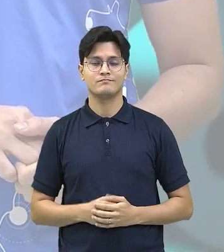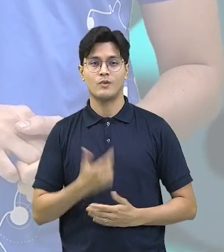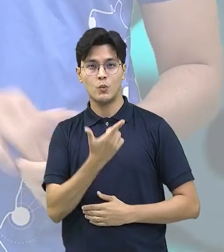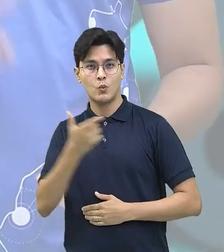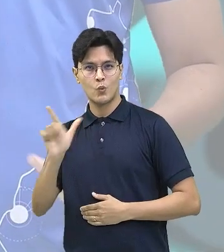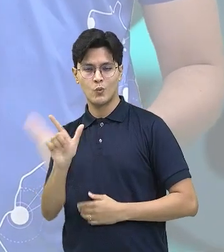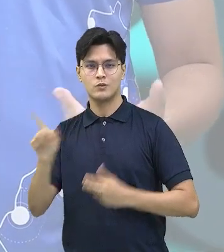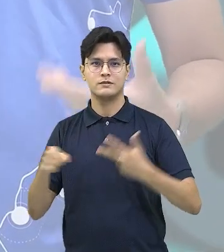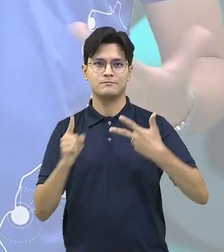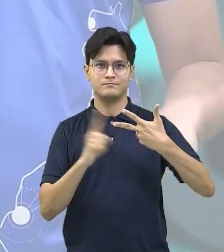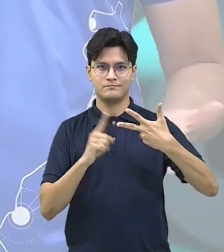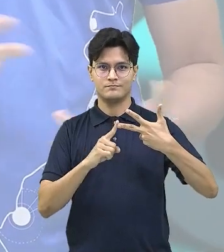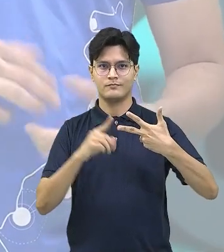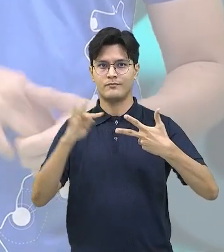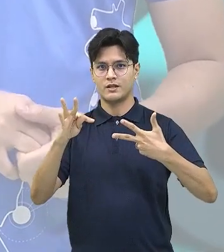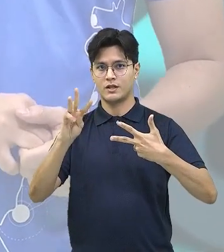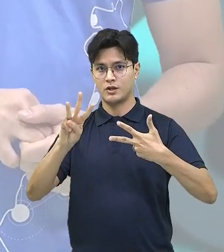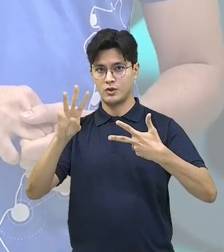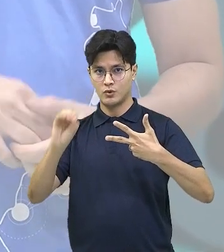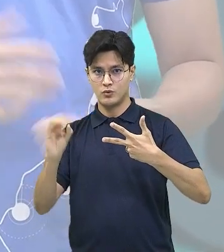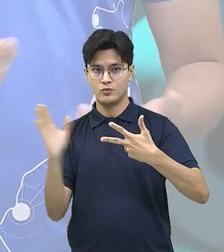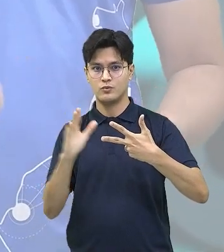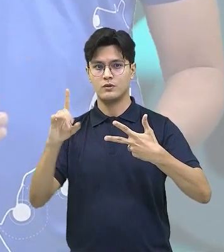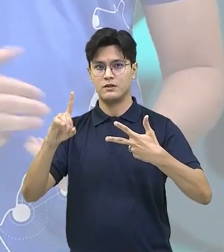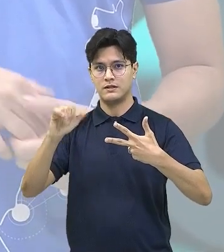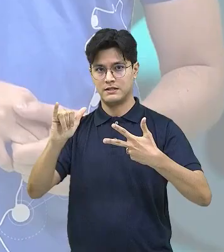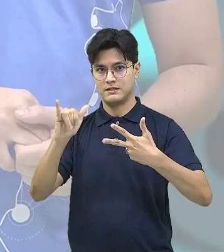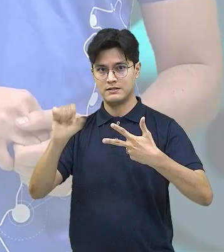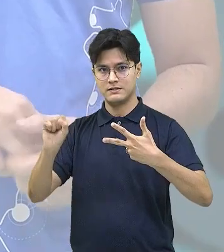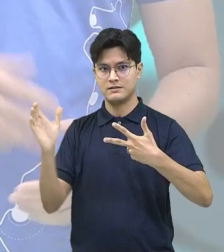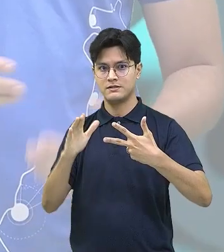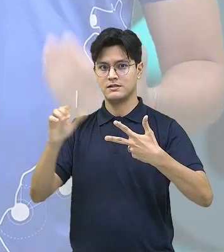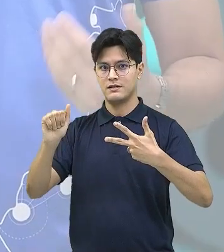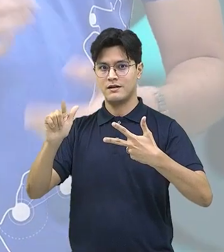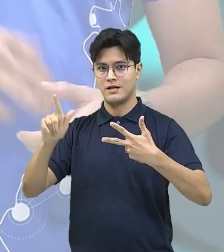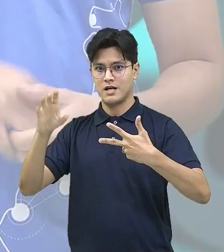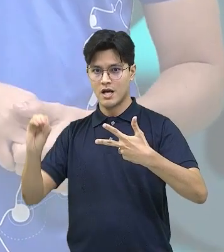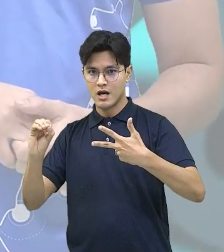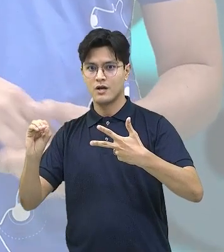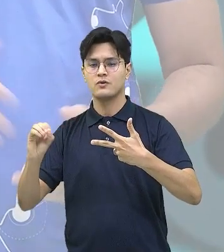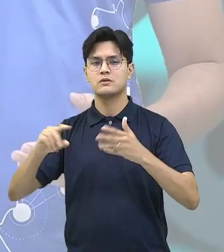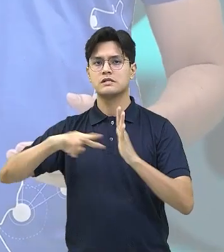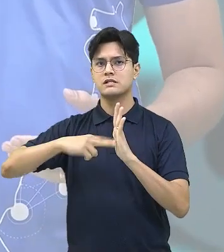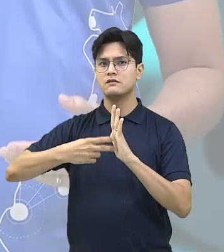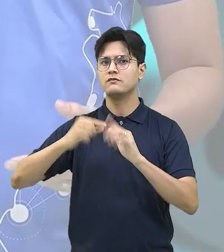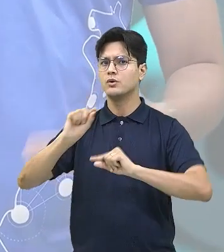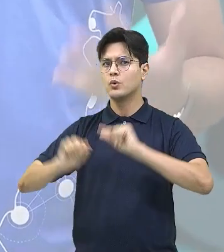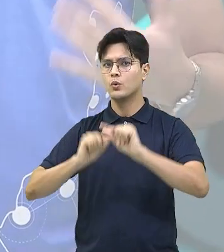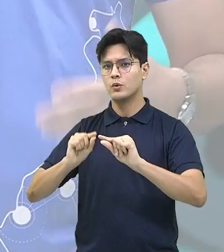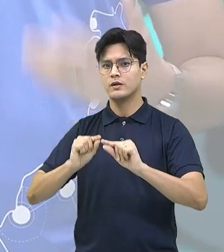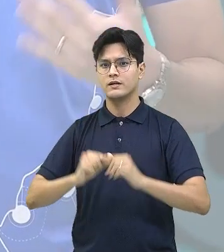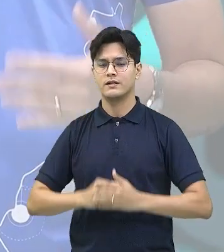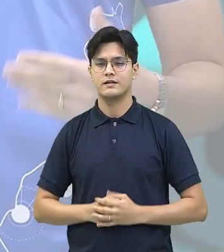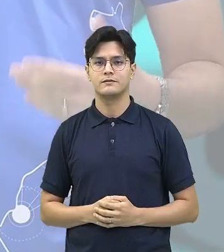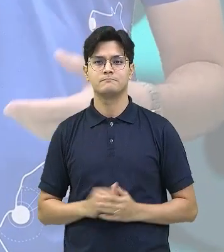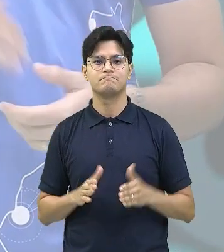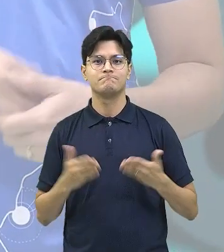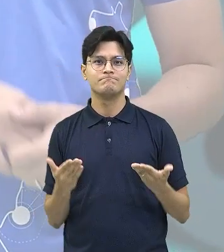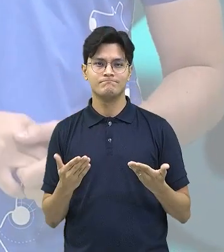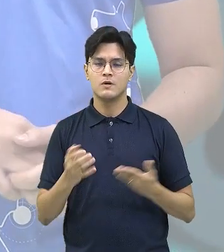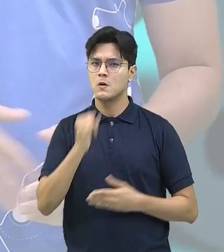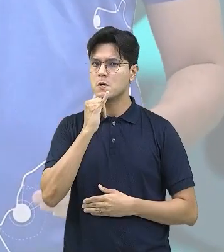o number 2, né? O número 2. Então, days é dia e ago é atrás, assim, no sentido de